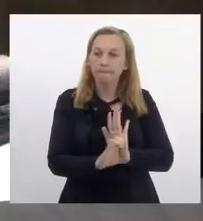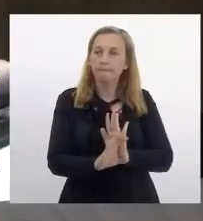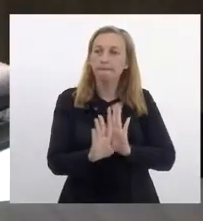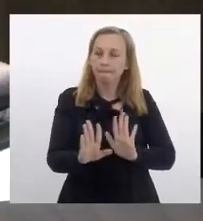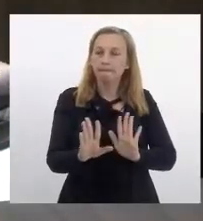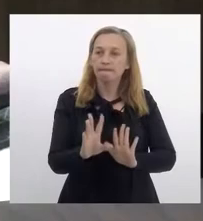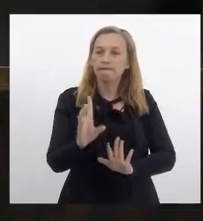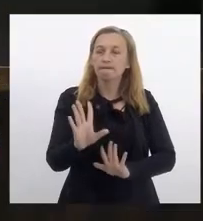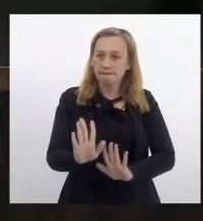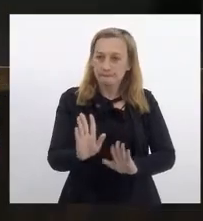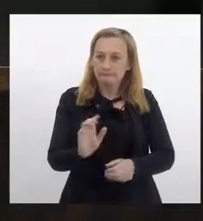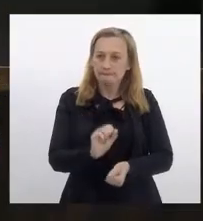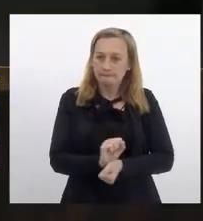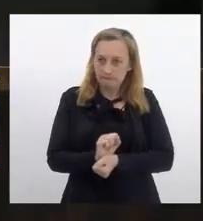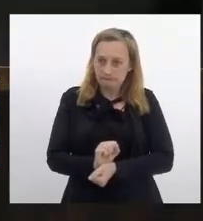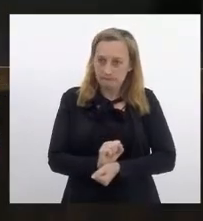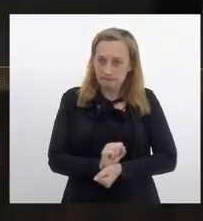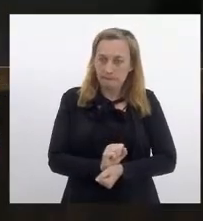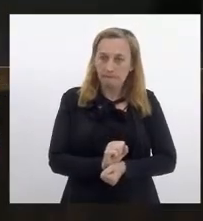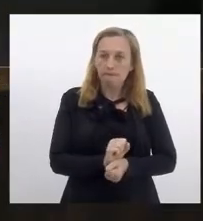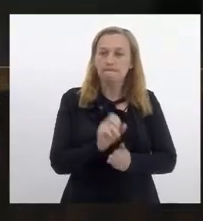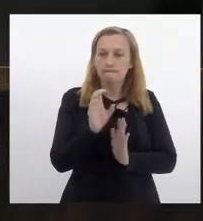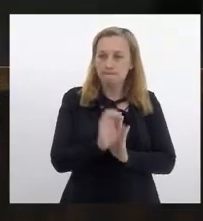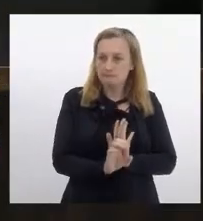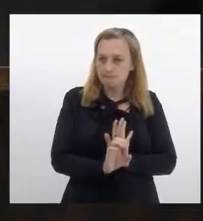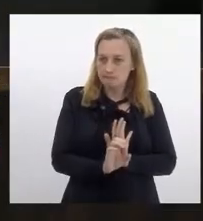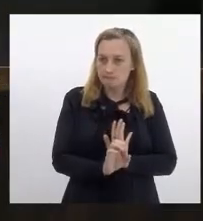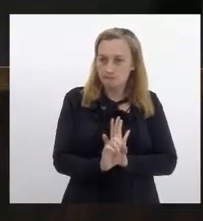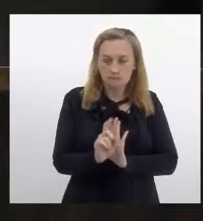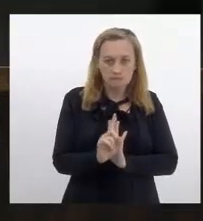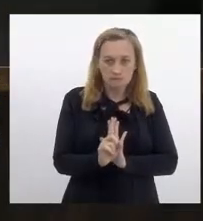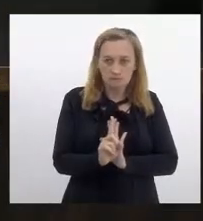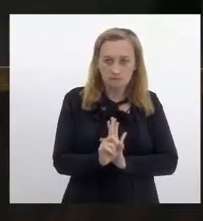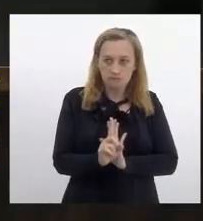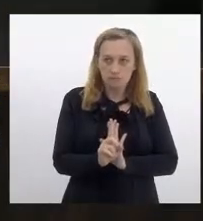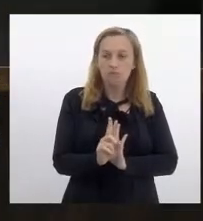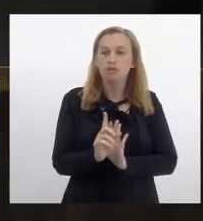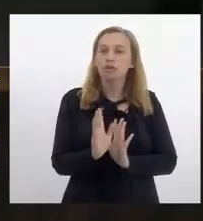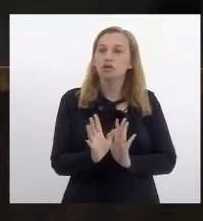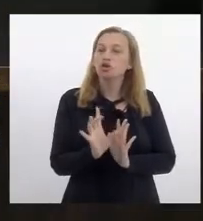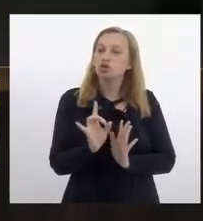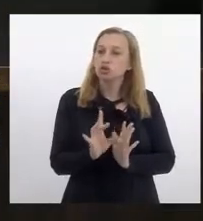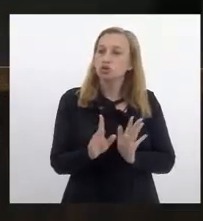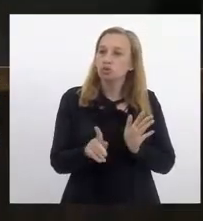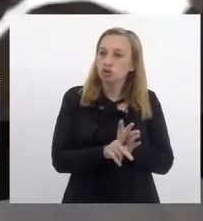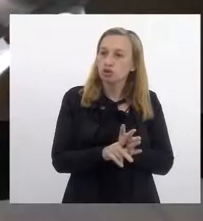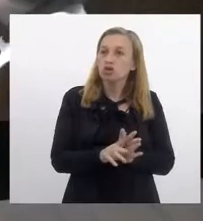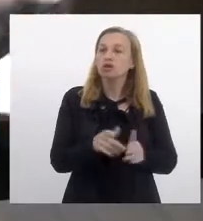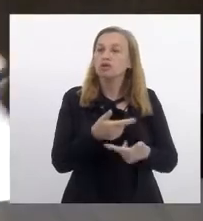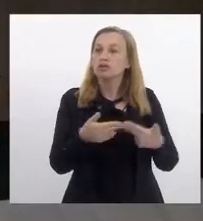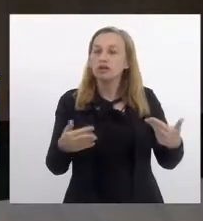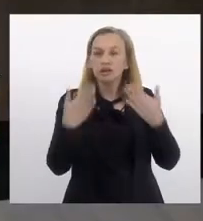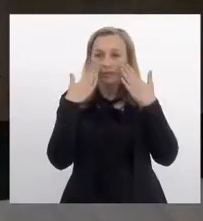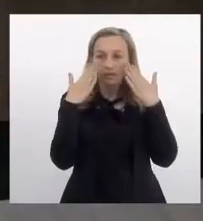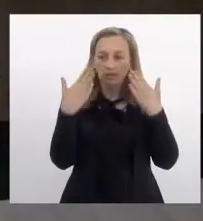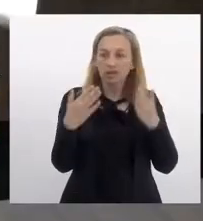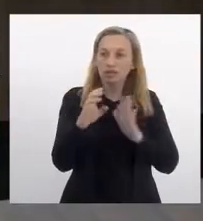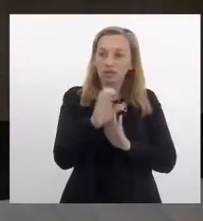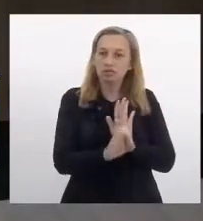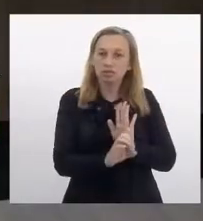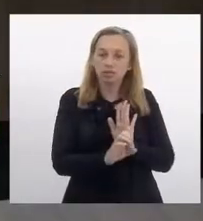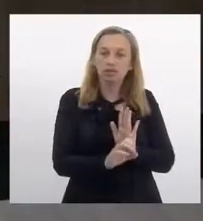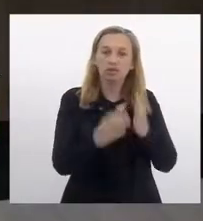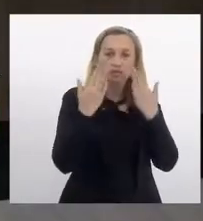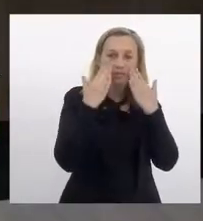só isso, presidente. Vossa Excelência deu com emendas, está certo? Não, eu dei constitucionalidade. Puro. E que muitos apresentaram emendas, as emendas então.